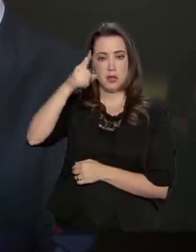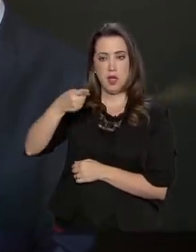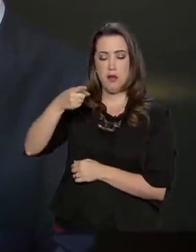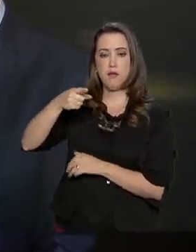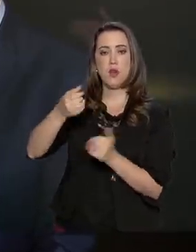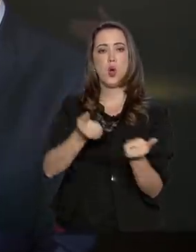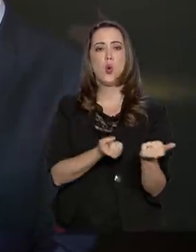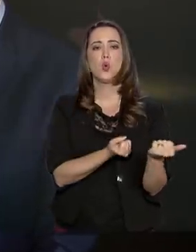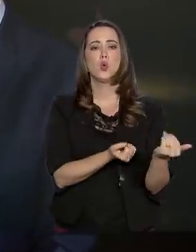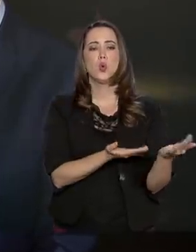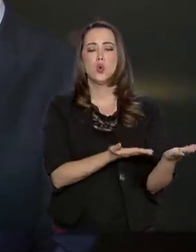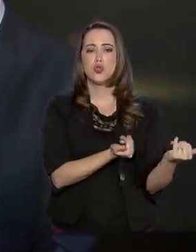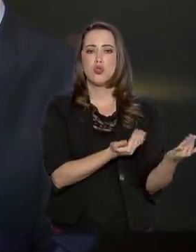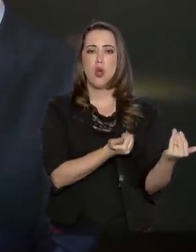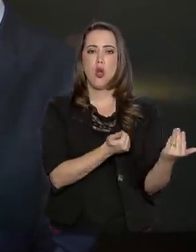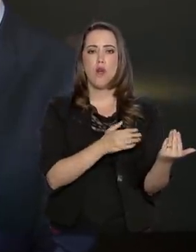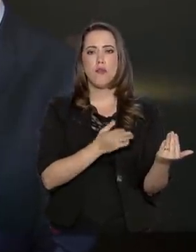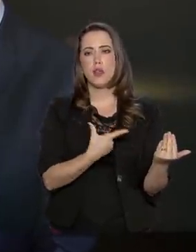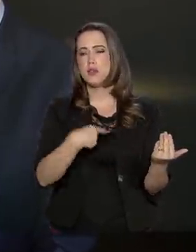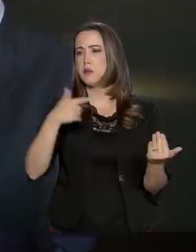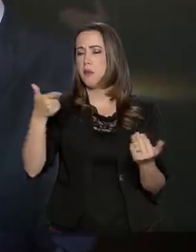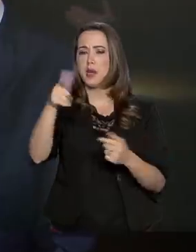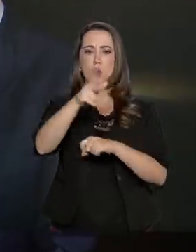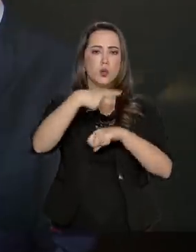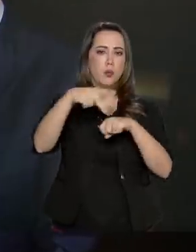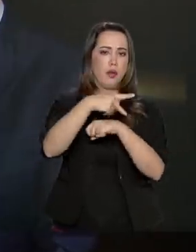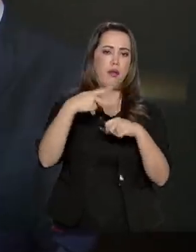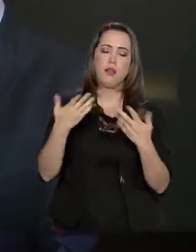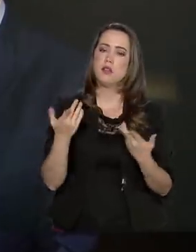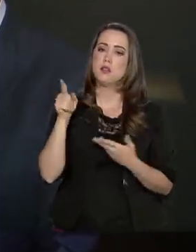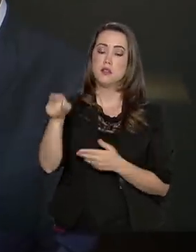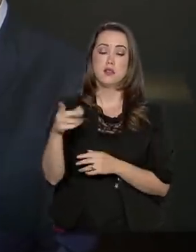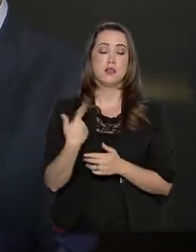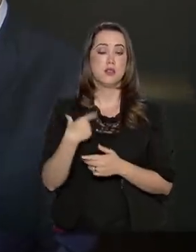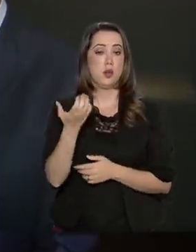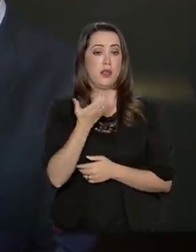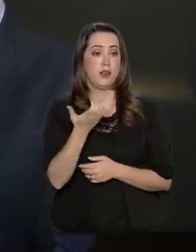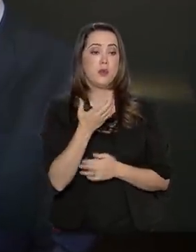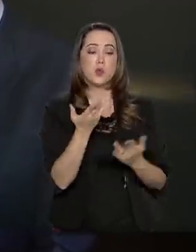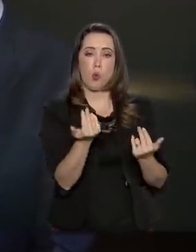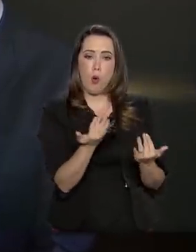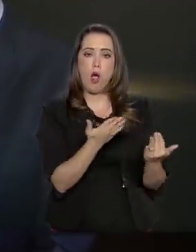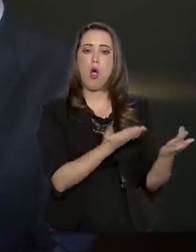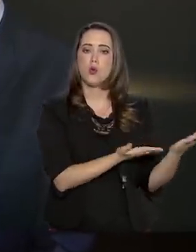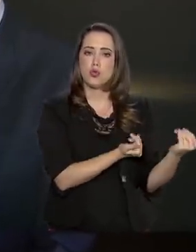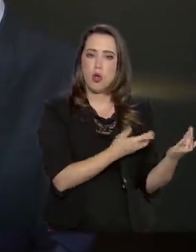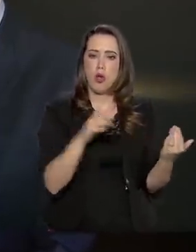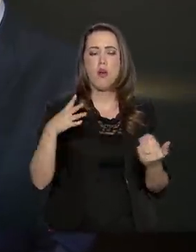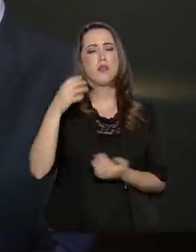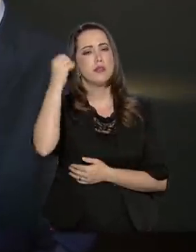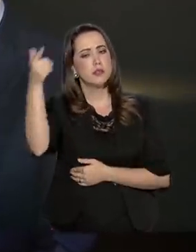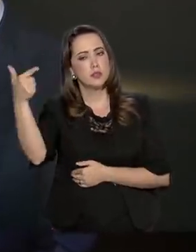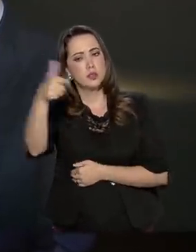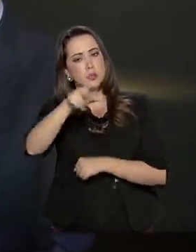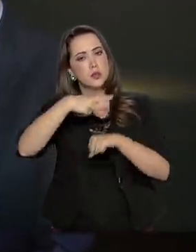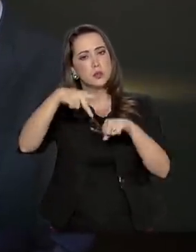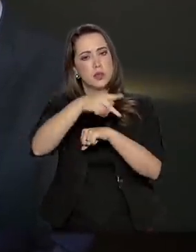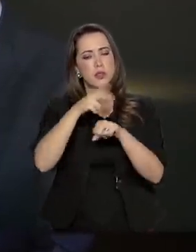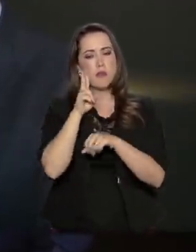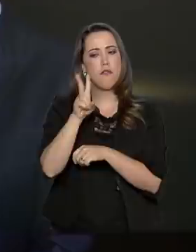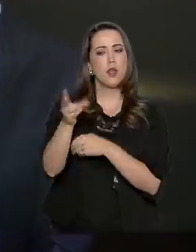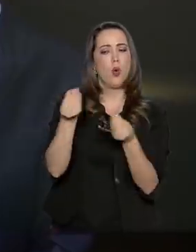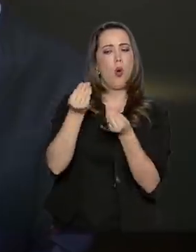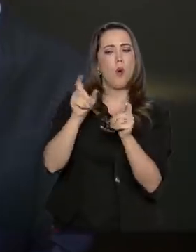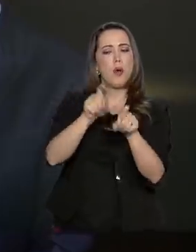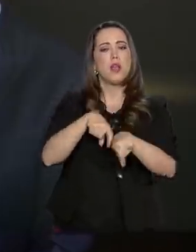para fora para aprender agronomia. Nós queremos mandar os nossos jovens para Israel para ver como é a agricultura lá no deserto, né? E